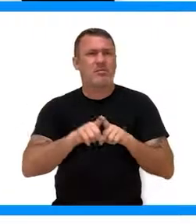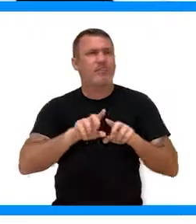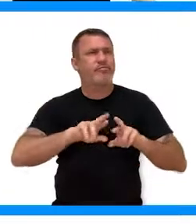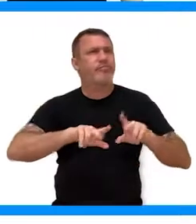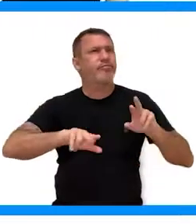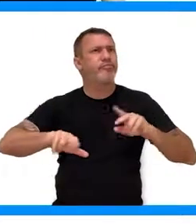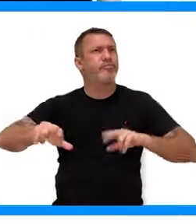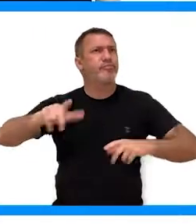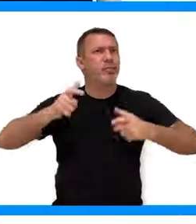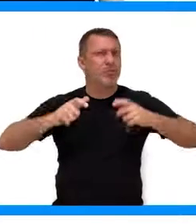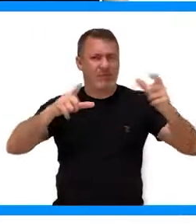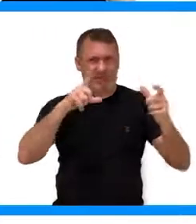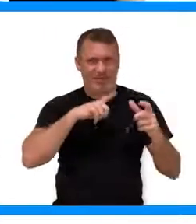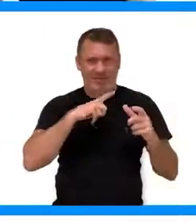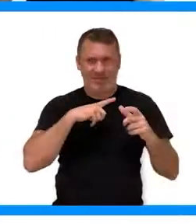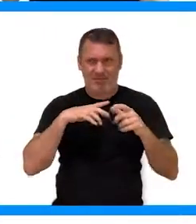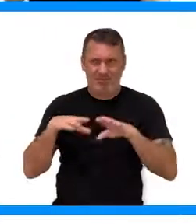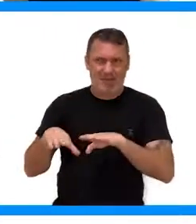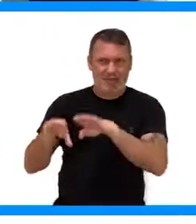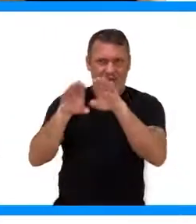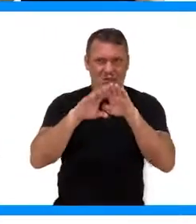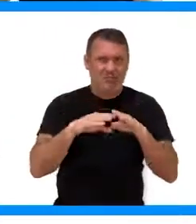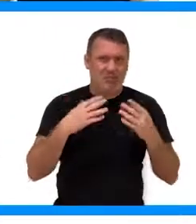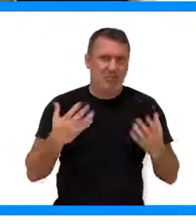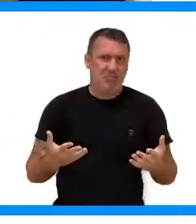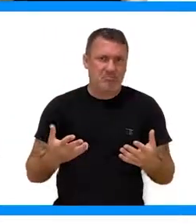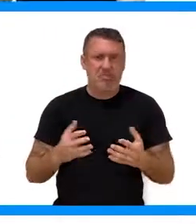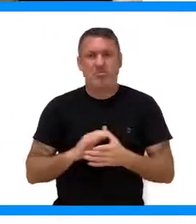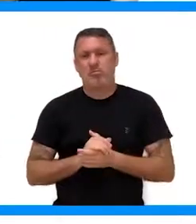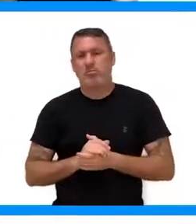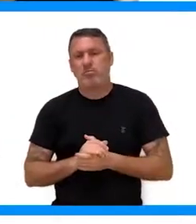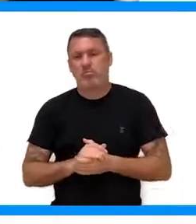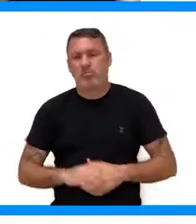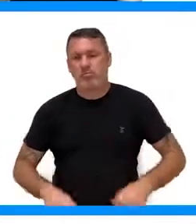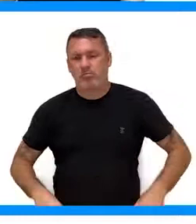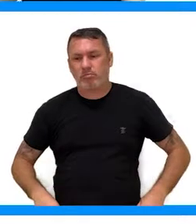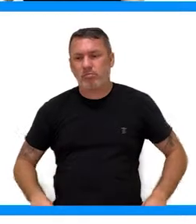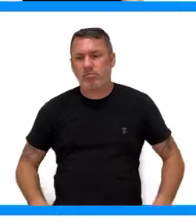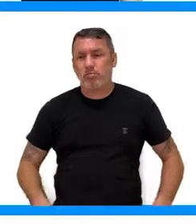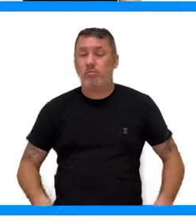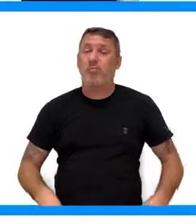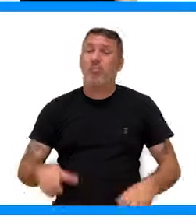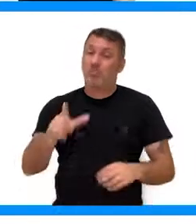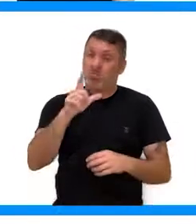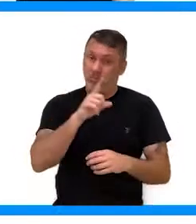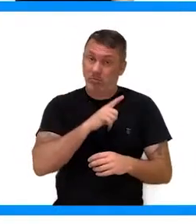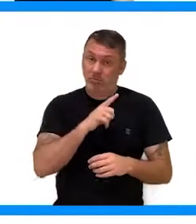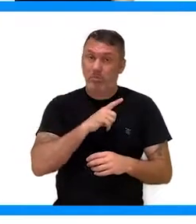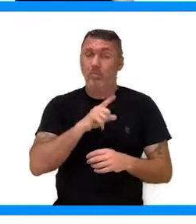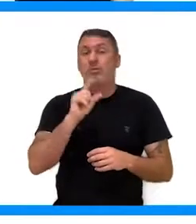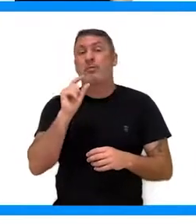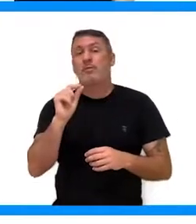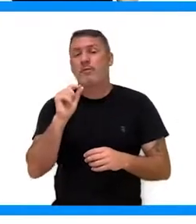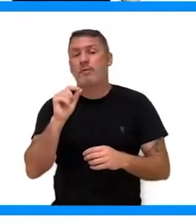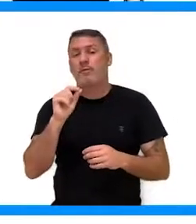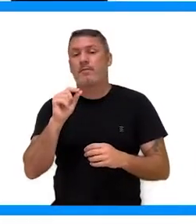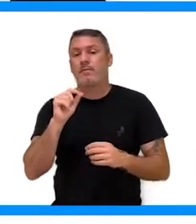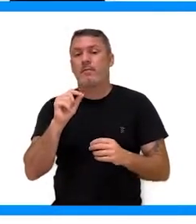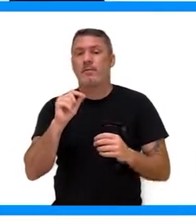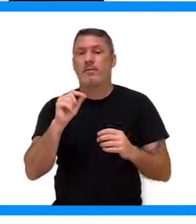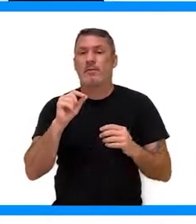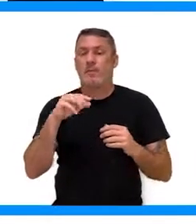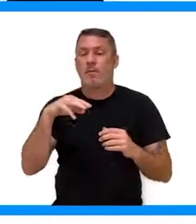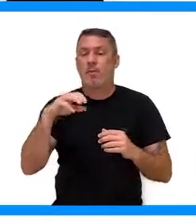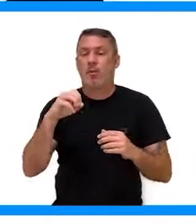tão diverso como o nosso, existe um padrão para isso? Olha, existe a definição